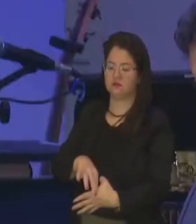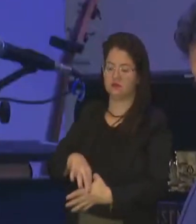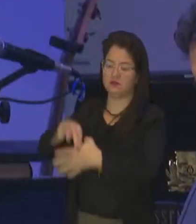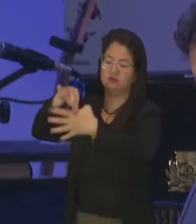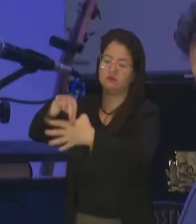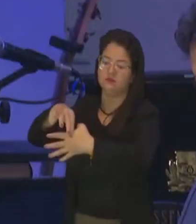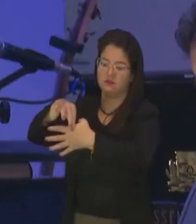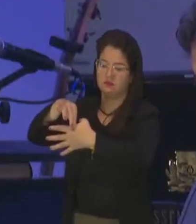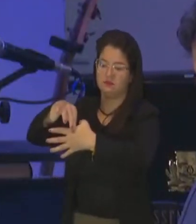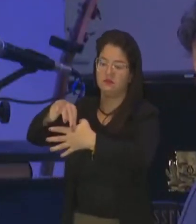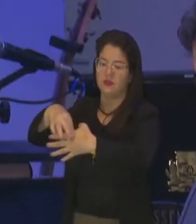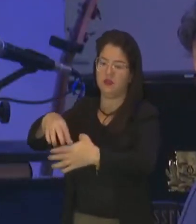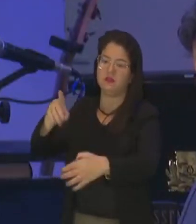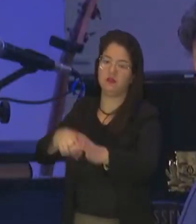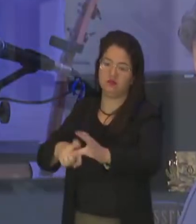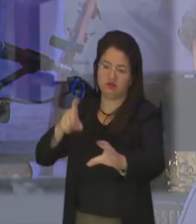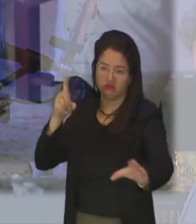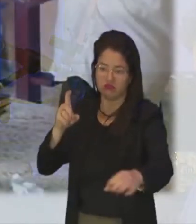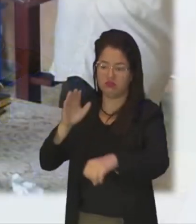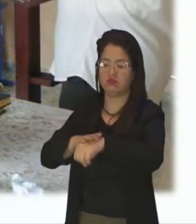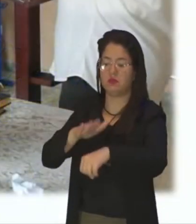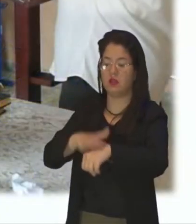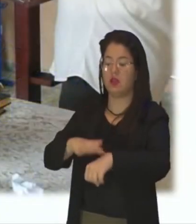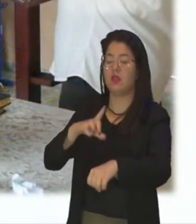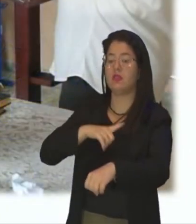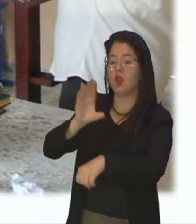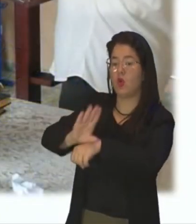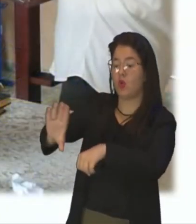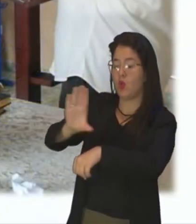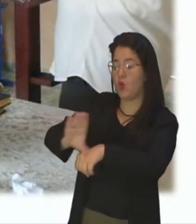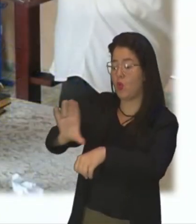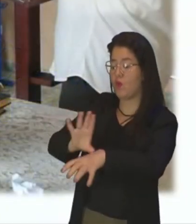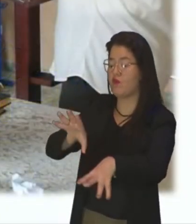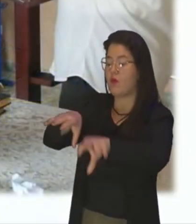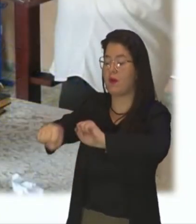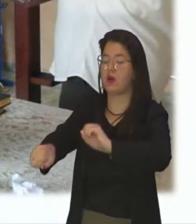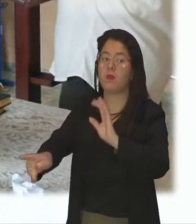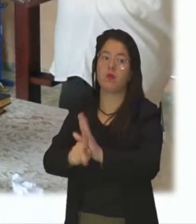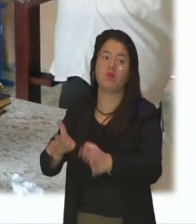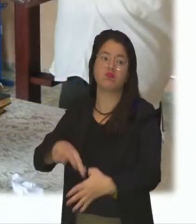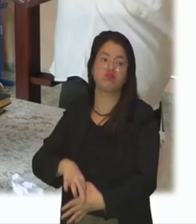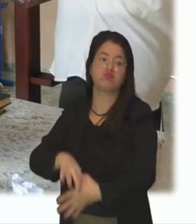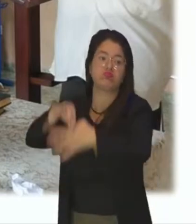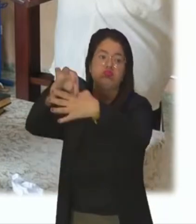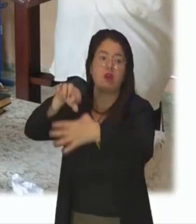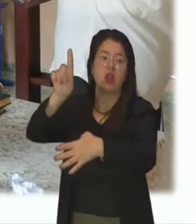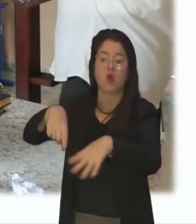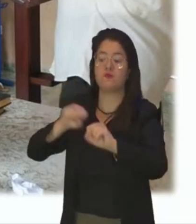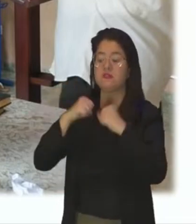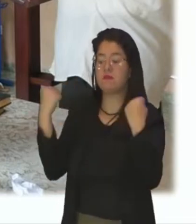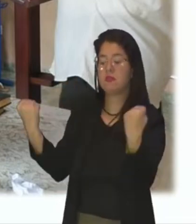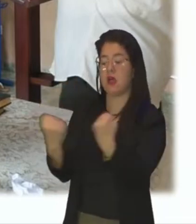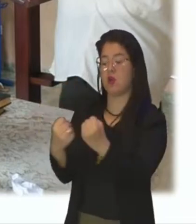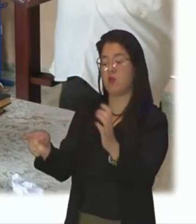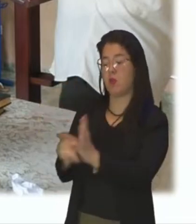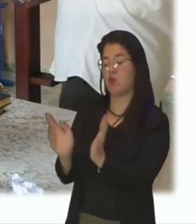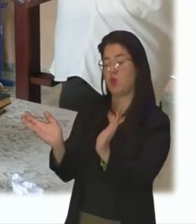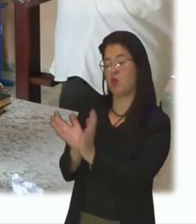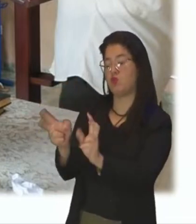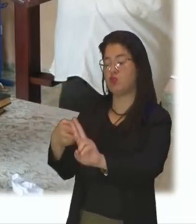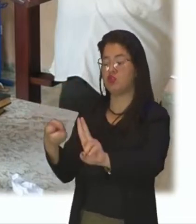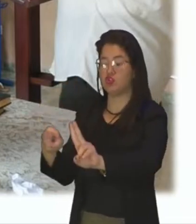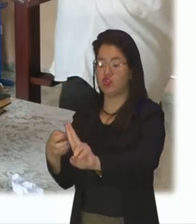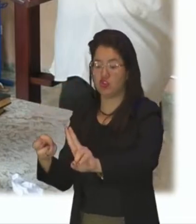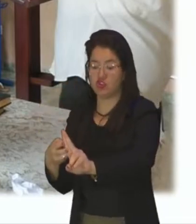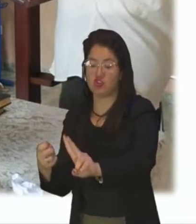liderança autóctone, nós temos cursos de formação de líderes. É um seminário xerente, que nós chamamos. Então, temos